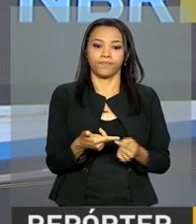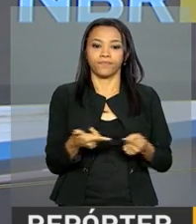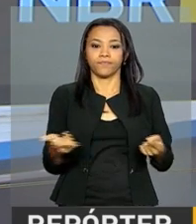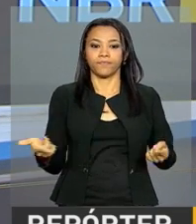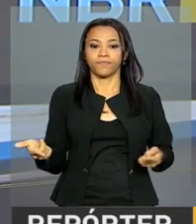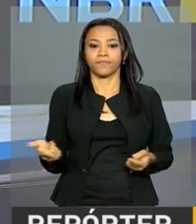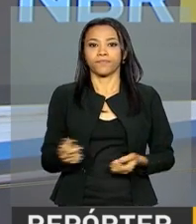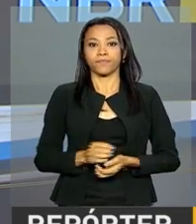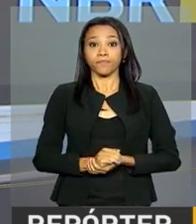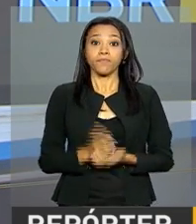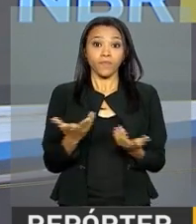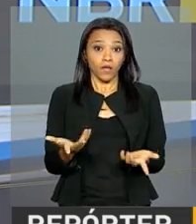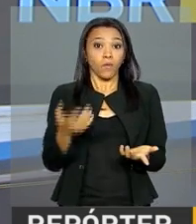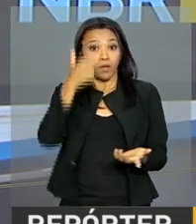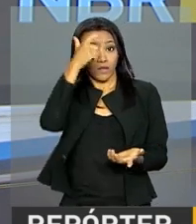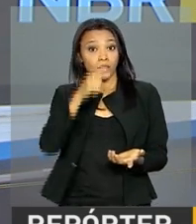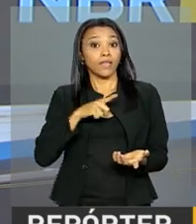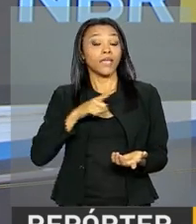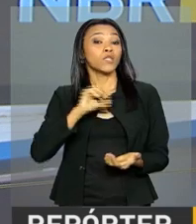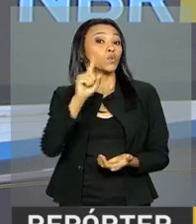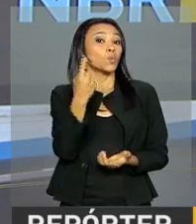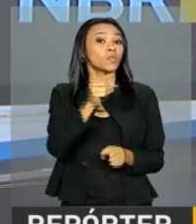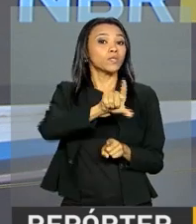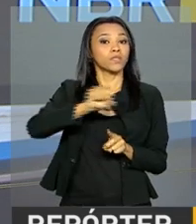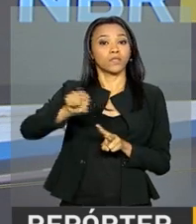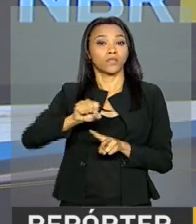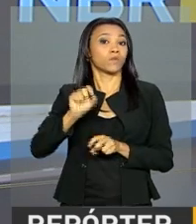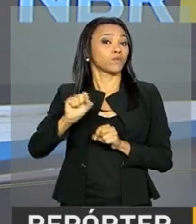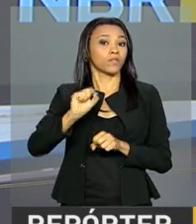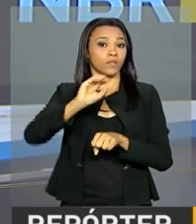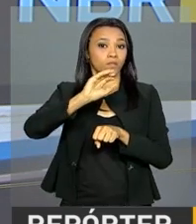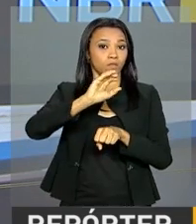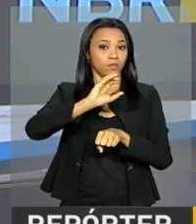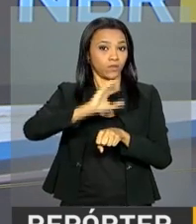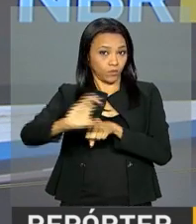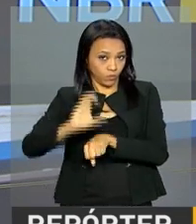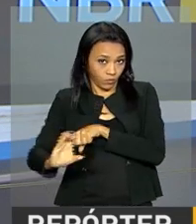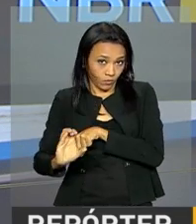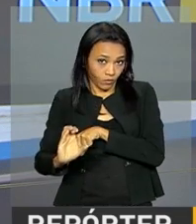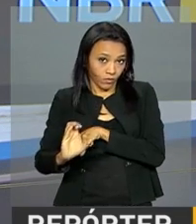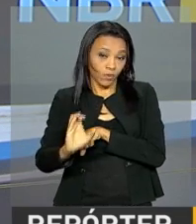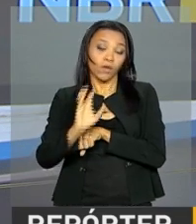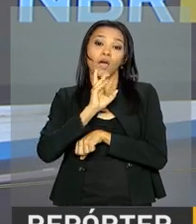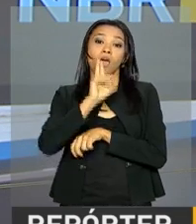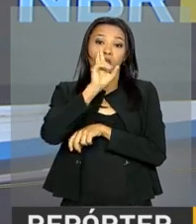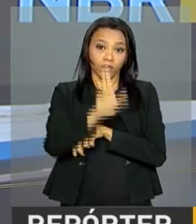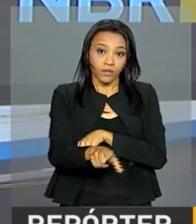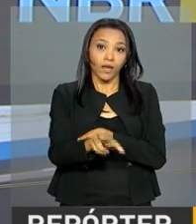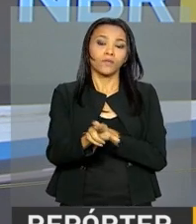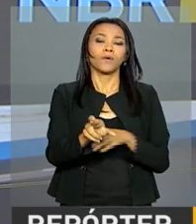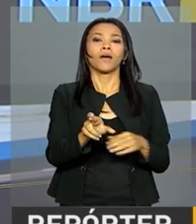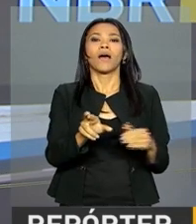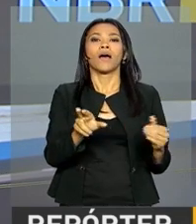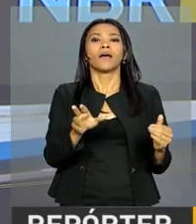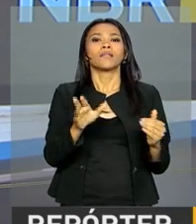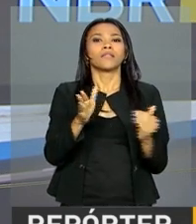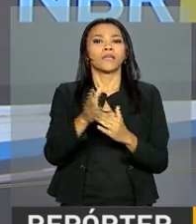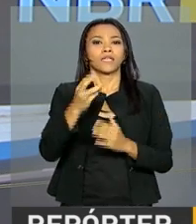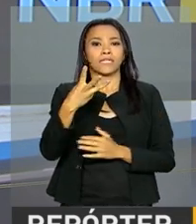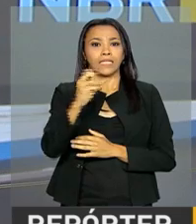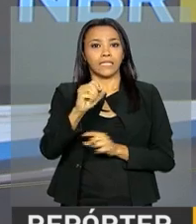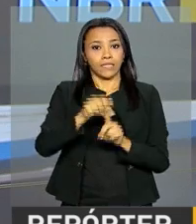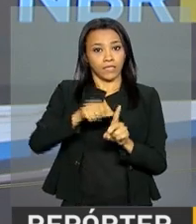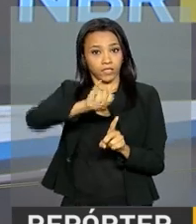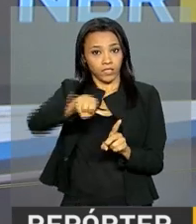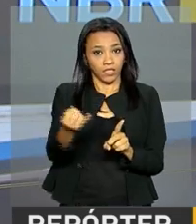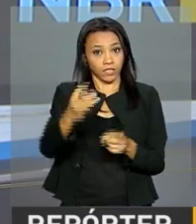sisu.mec.gov.br O Estudante tem até duas opções de curso o resultado sai no dia 30 de janeiro e as matrículas